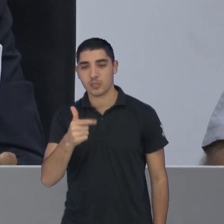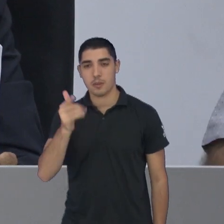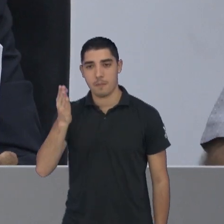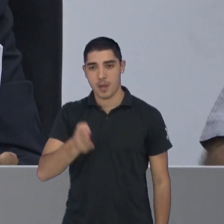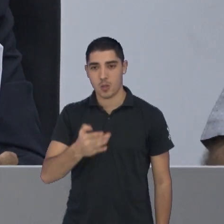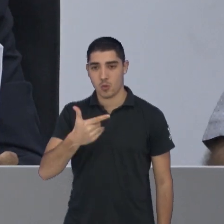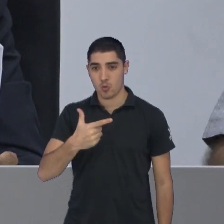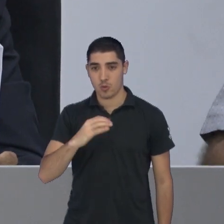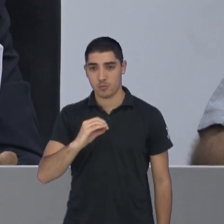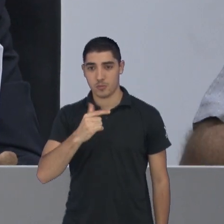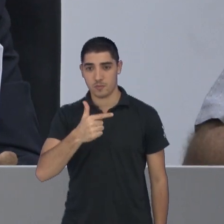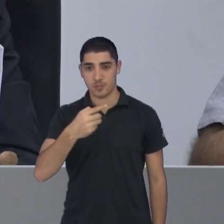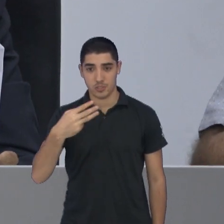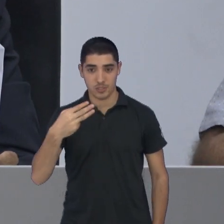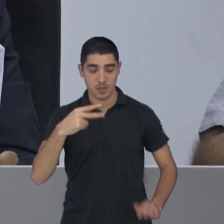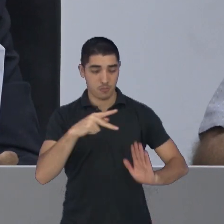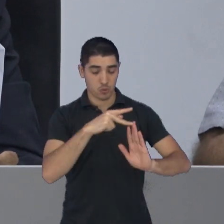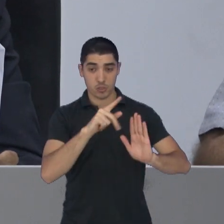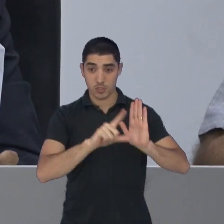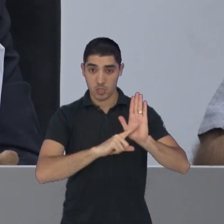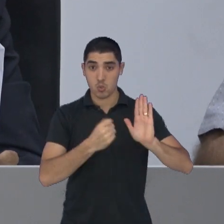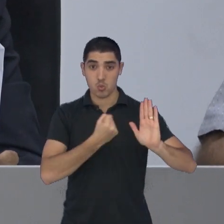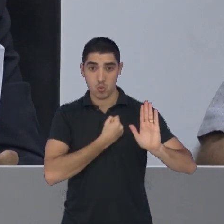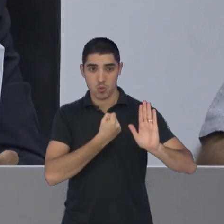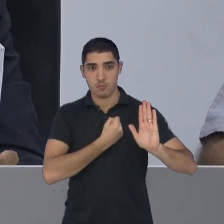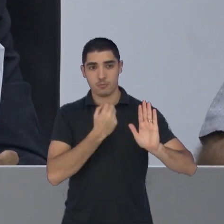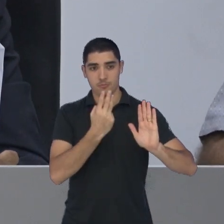12.711/2023, projeto de lei número